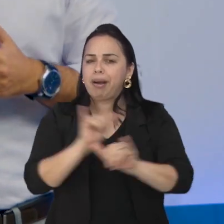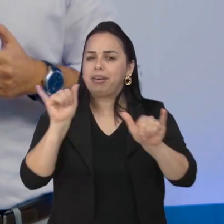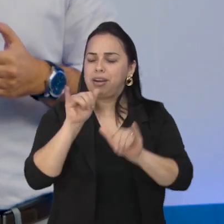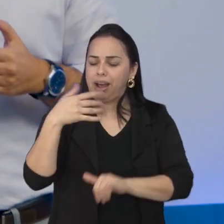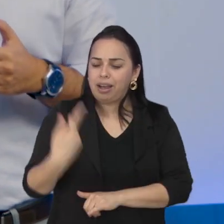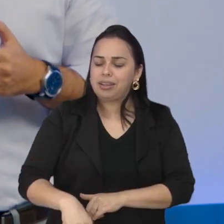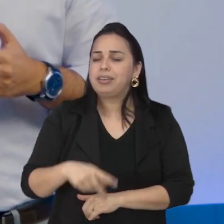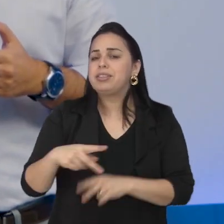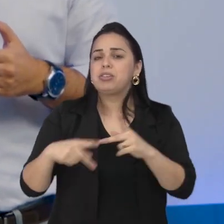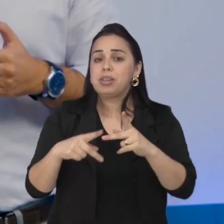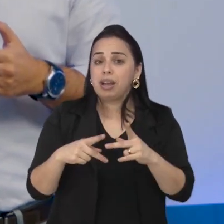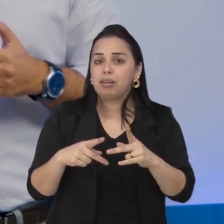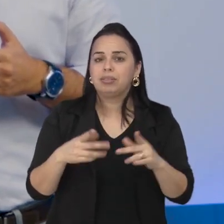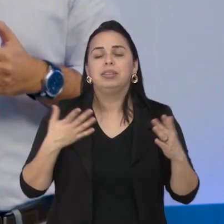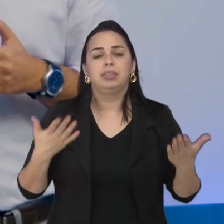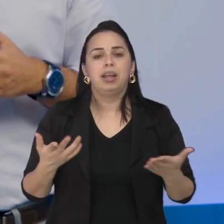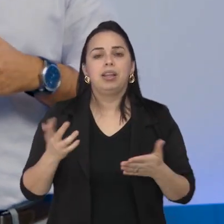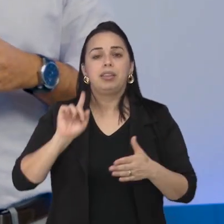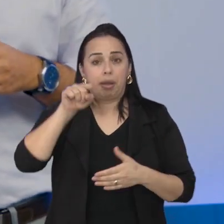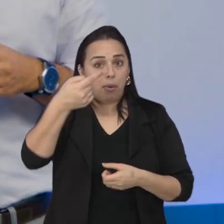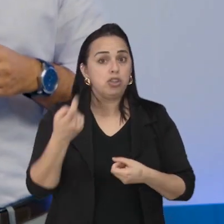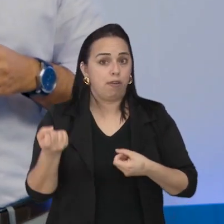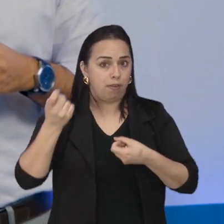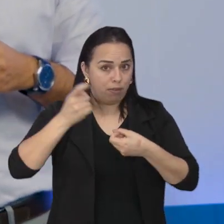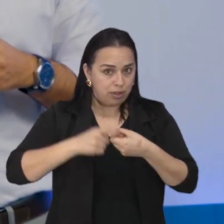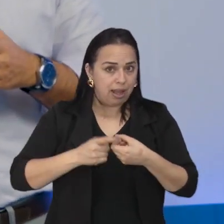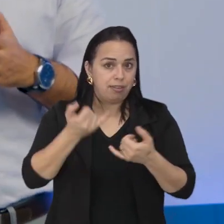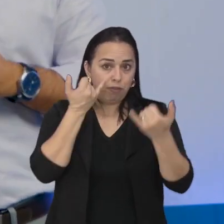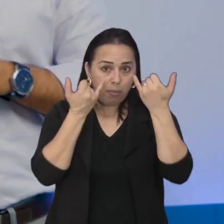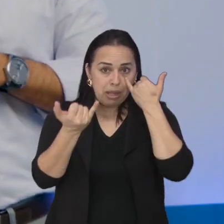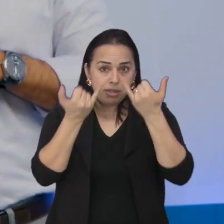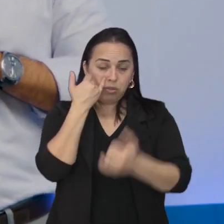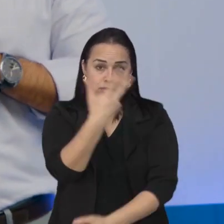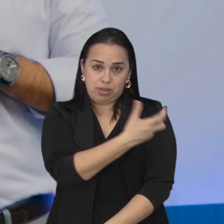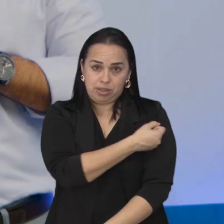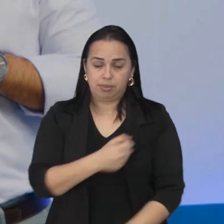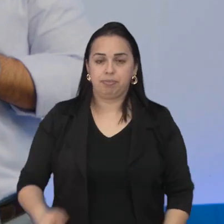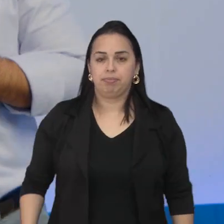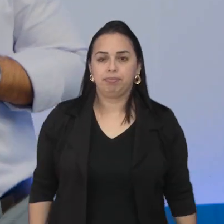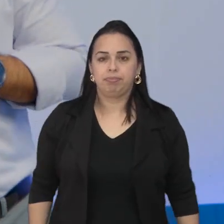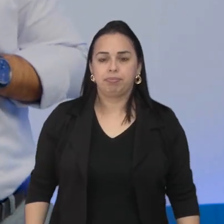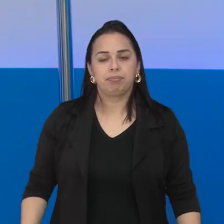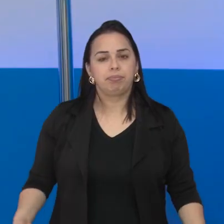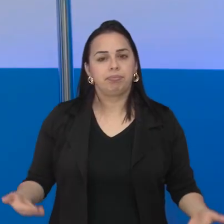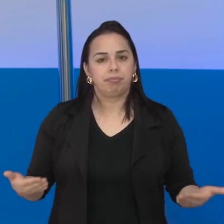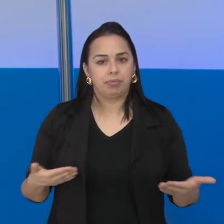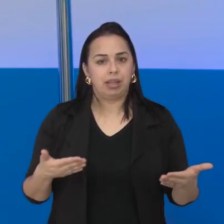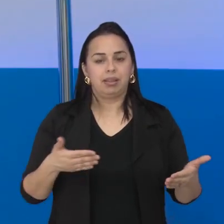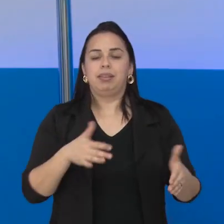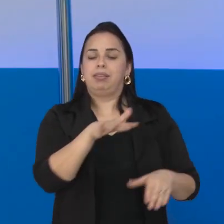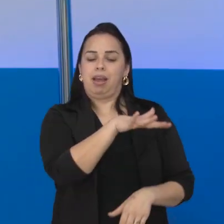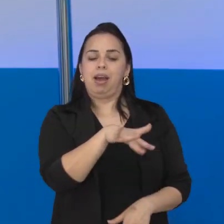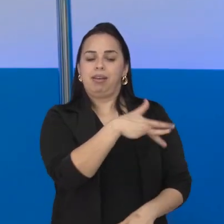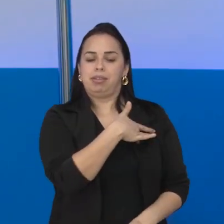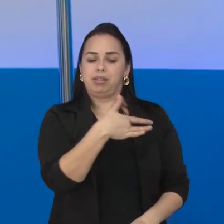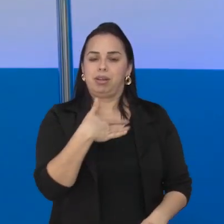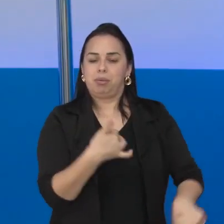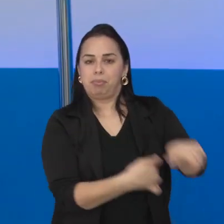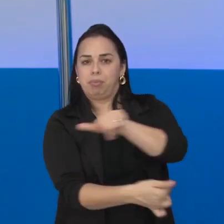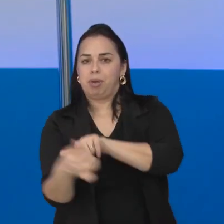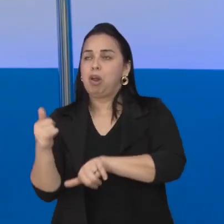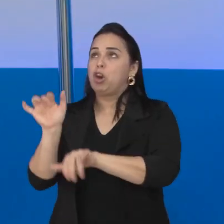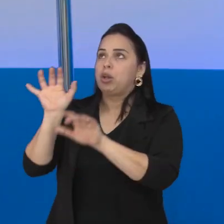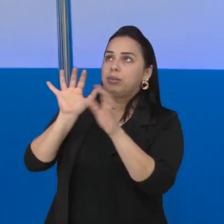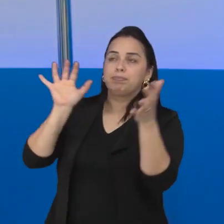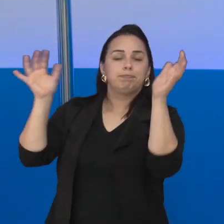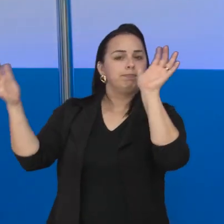como que essa campanha vai ser realizada aqui na cidade. Então, a gente volta com esse assunto nos próximos dias. E da saúde, a gente